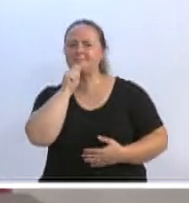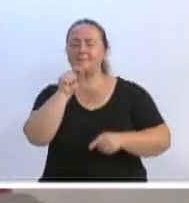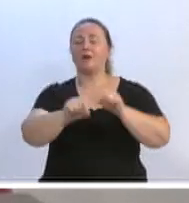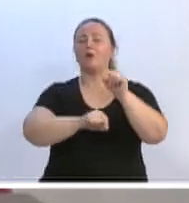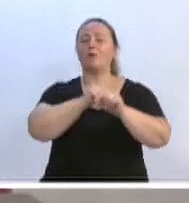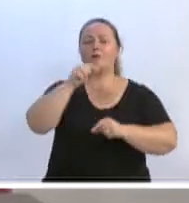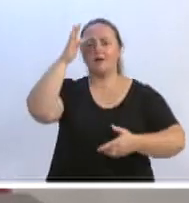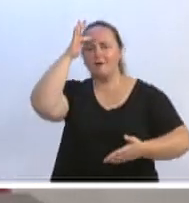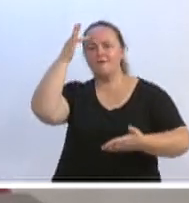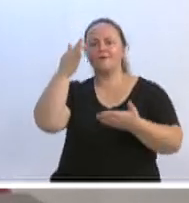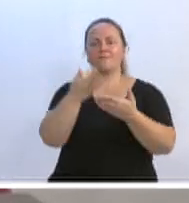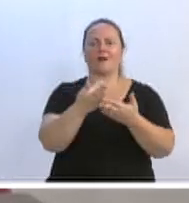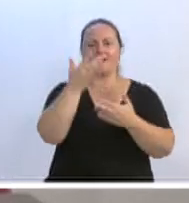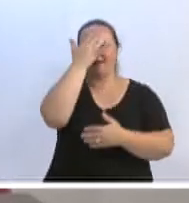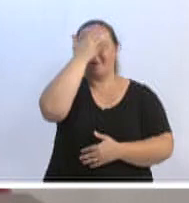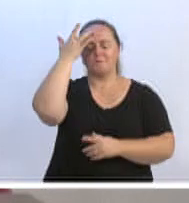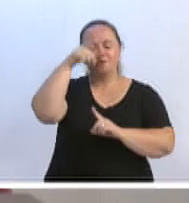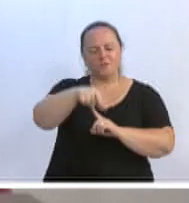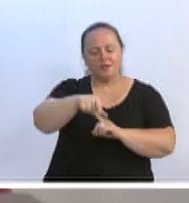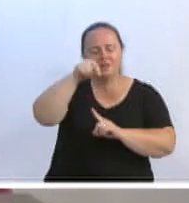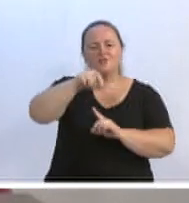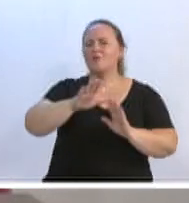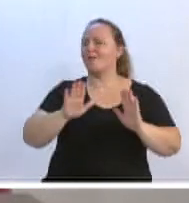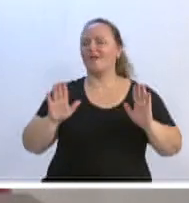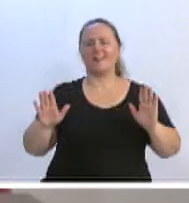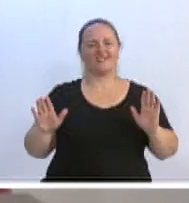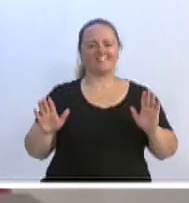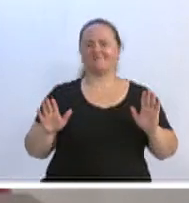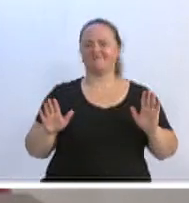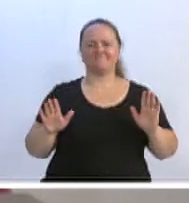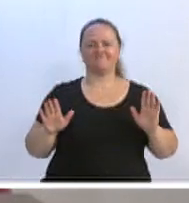fé e gratidão a Deus.